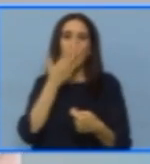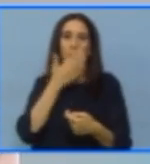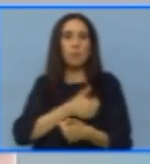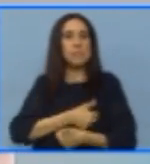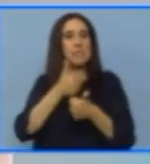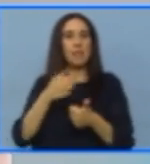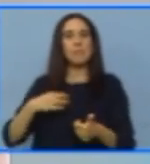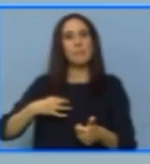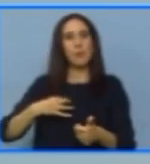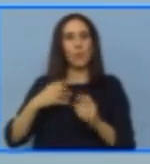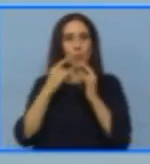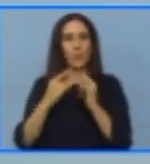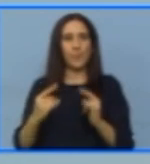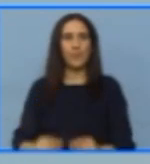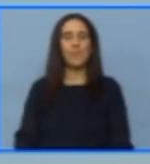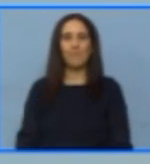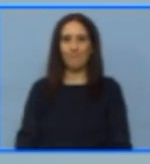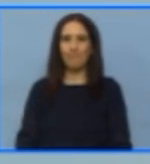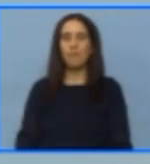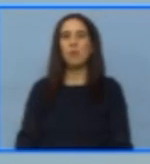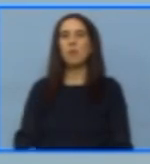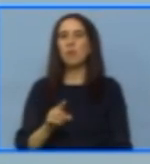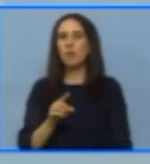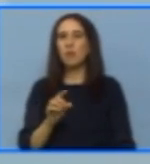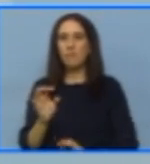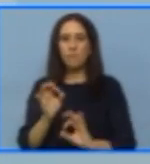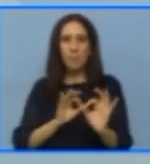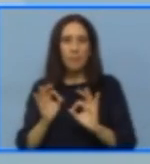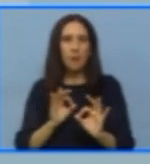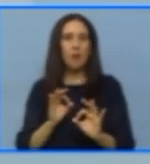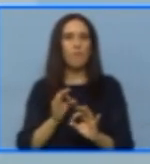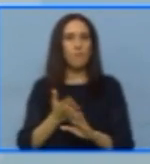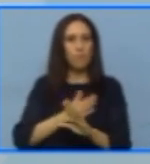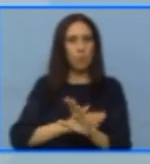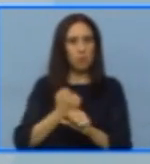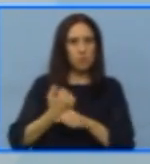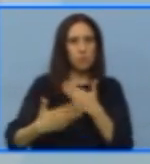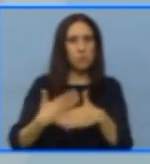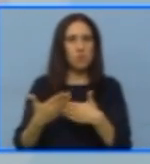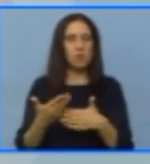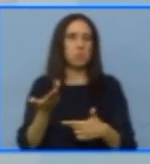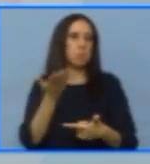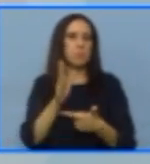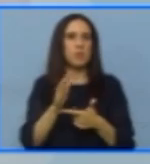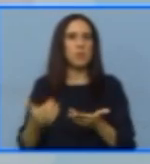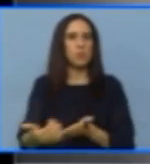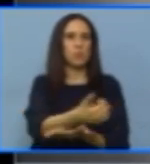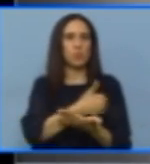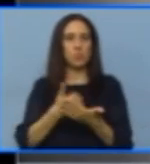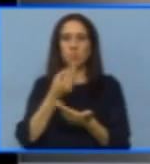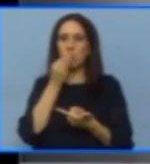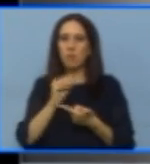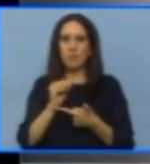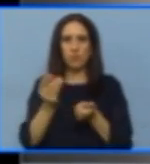Pano. Houve a preparação para que tudo isto depois funcionasse, nomeadamente a gestão de recursos para a alimentação,